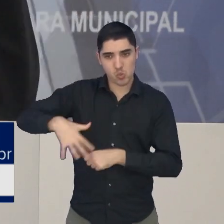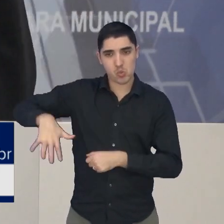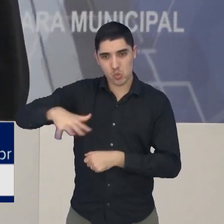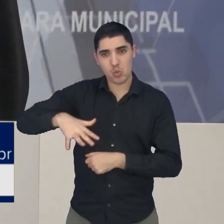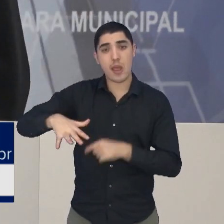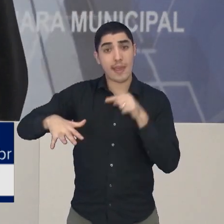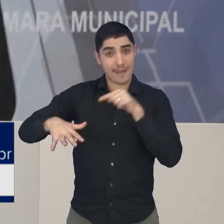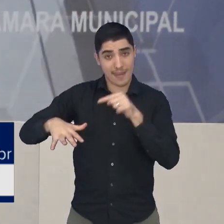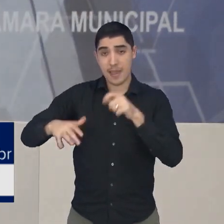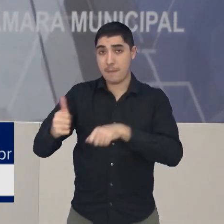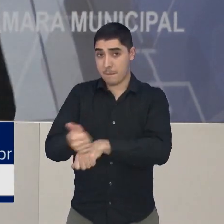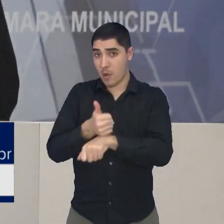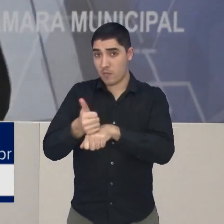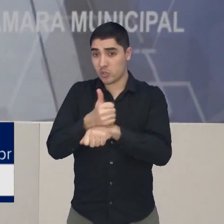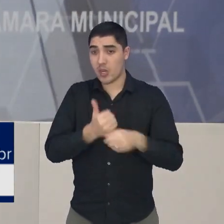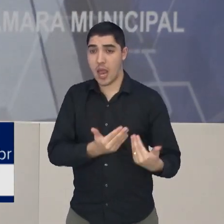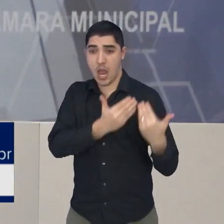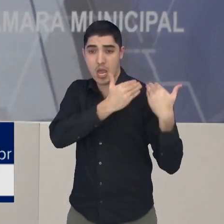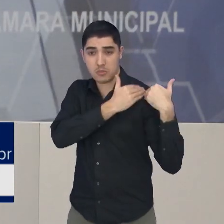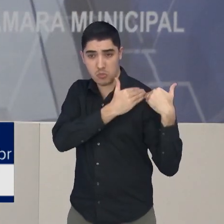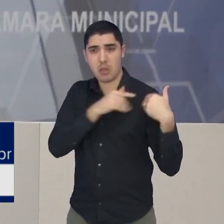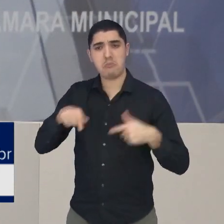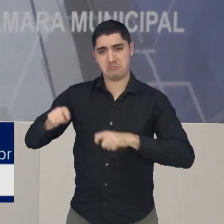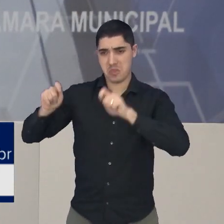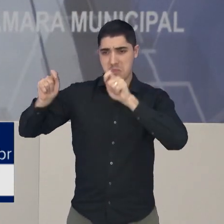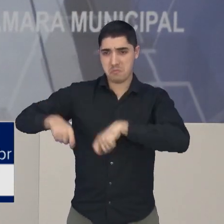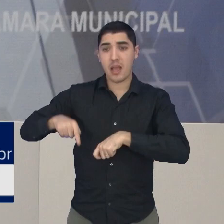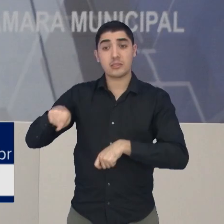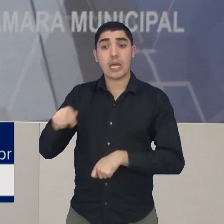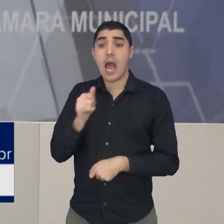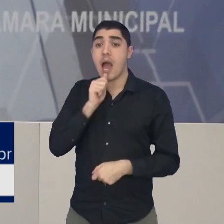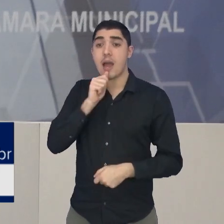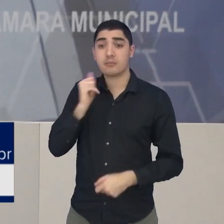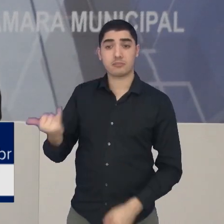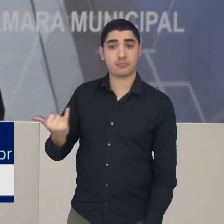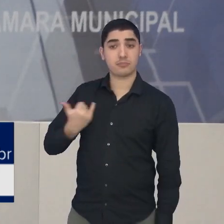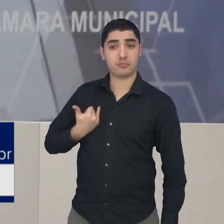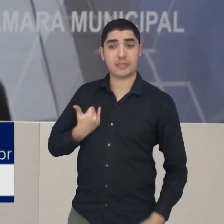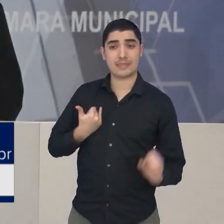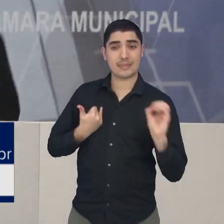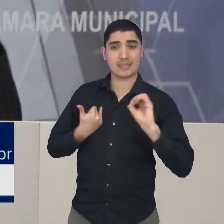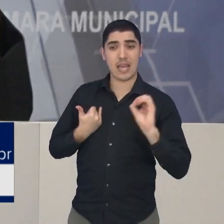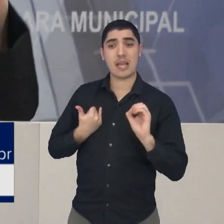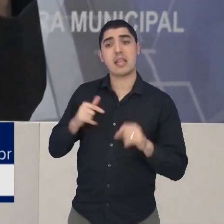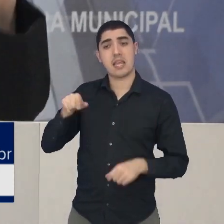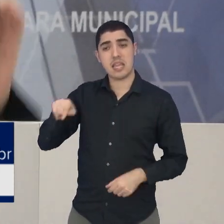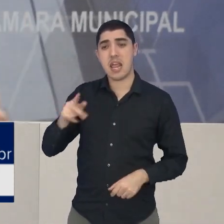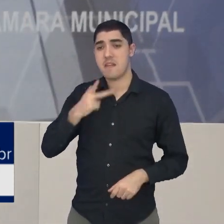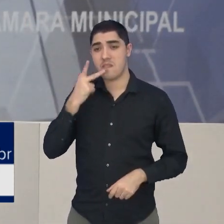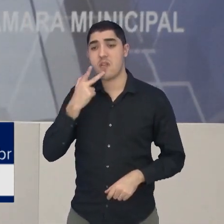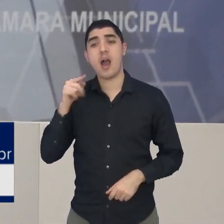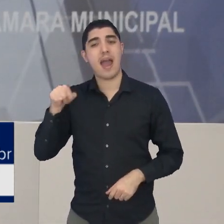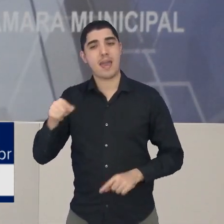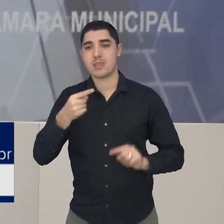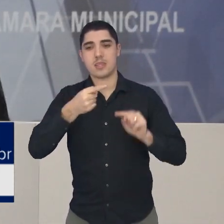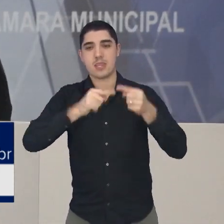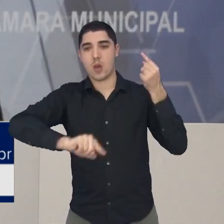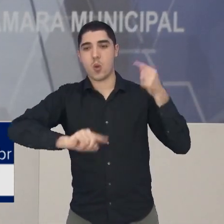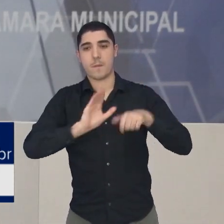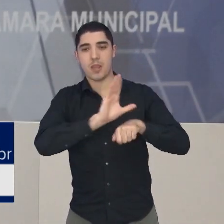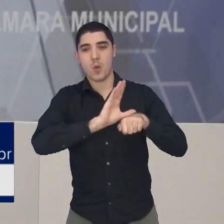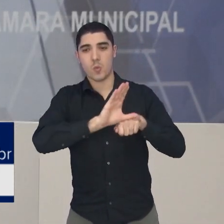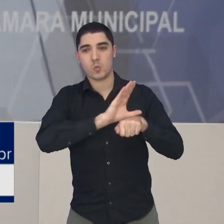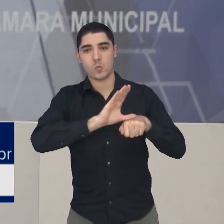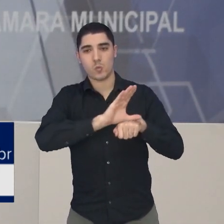técnicos altamente responsáveis e competentes, e falaram cabalmente, é inconstitucional. E